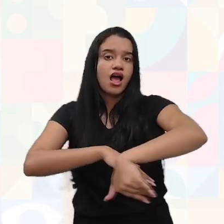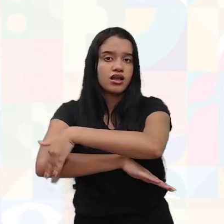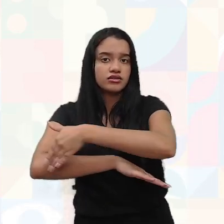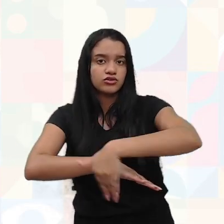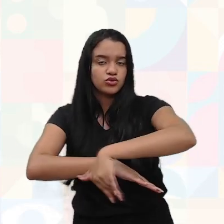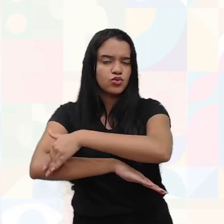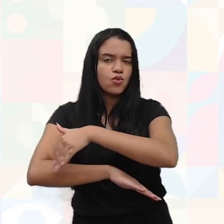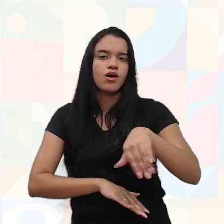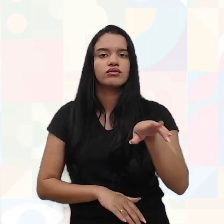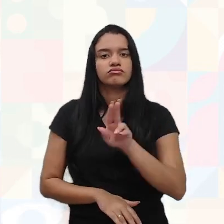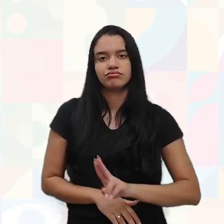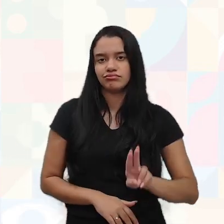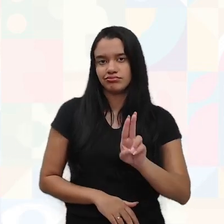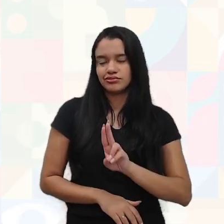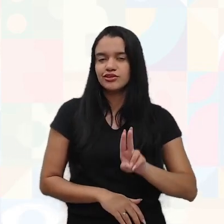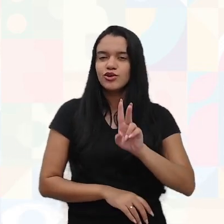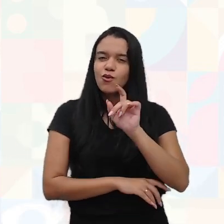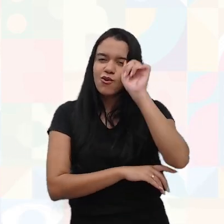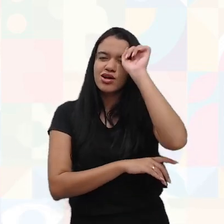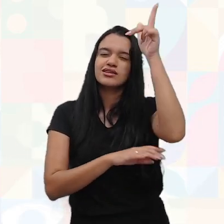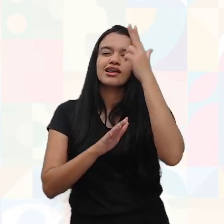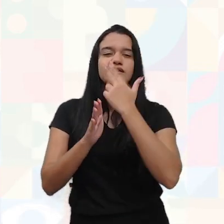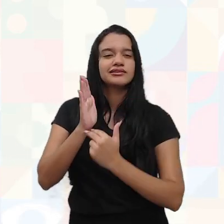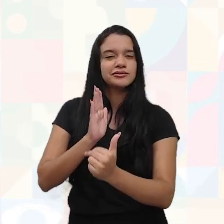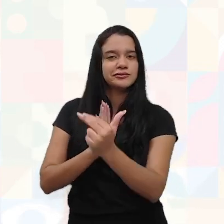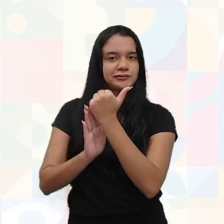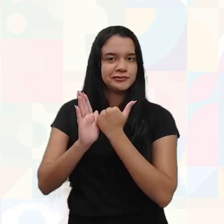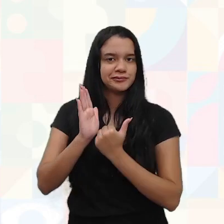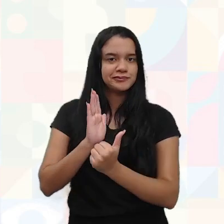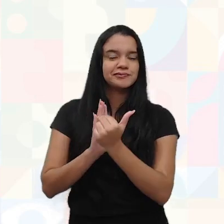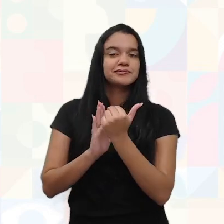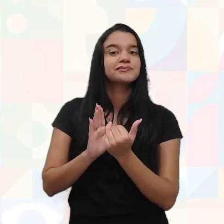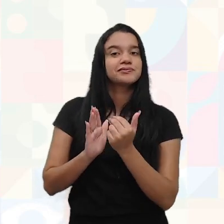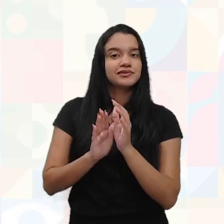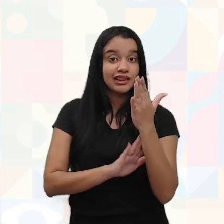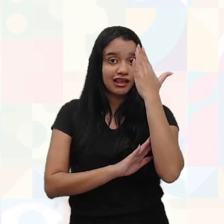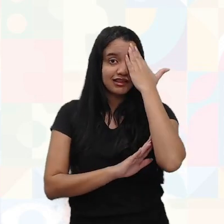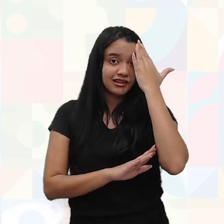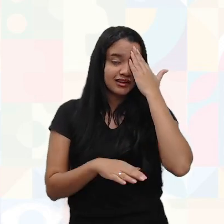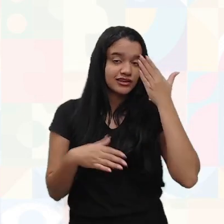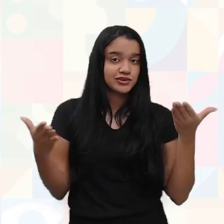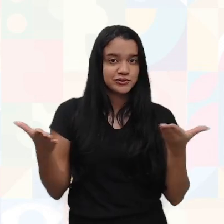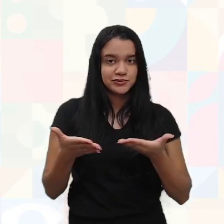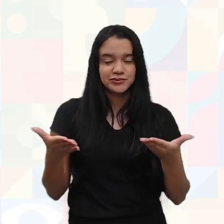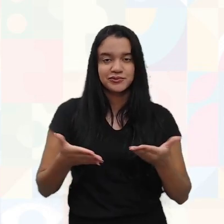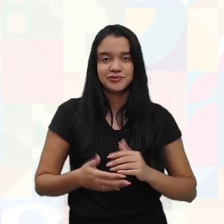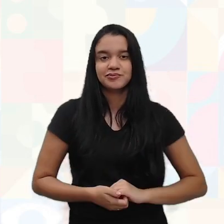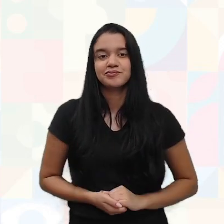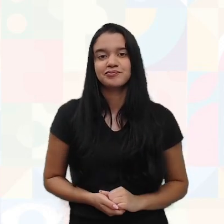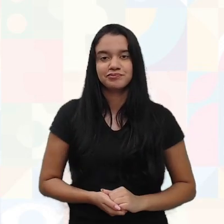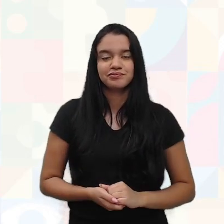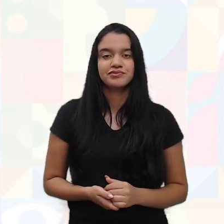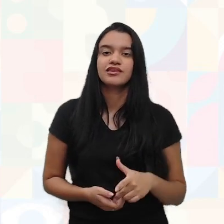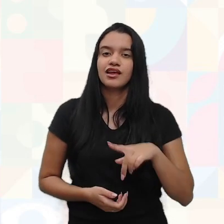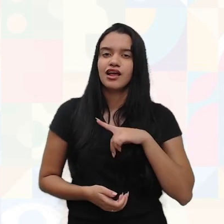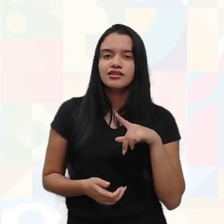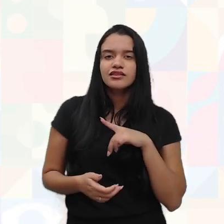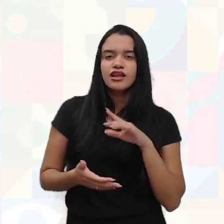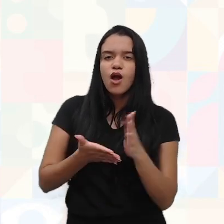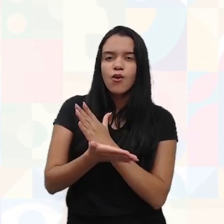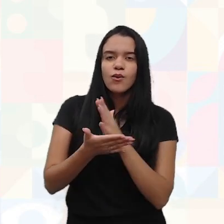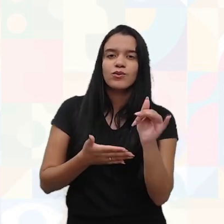já utilizando uma ideia de desenho arquitetônico tal como a gente entende hoje. A gente tem aqui alguns